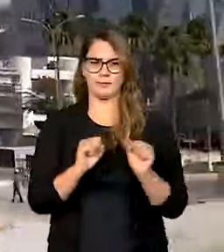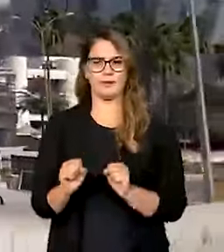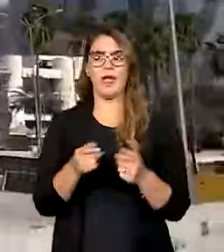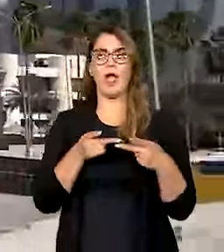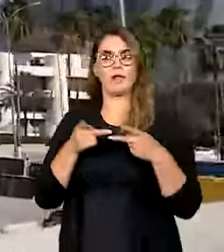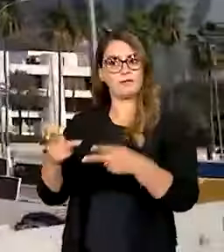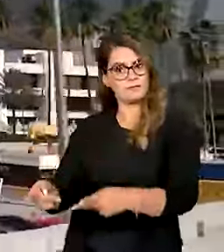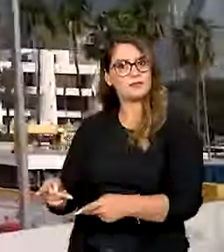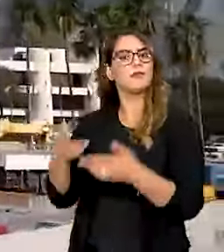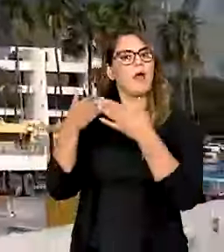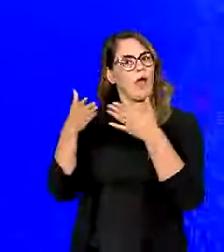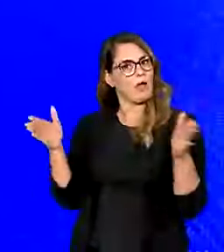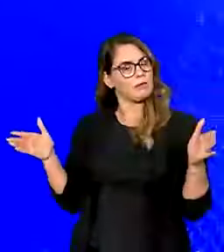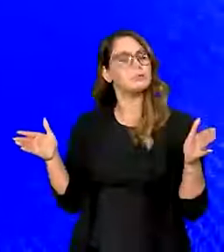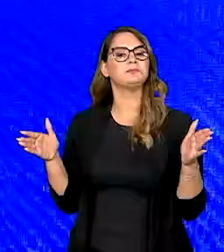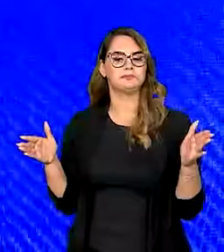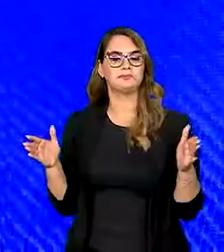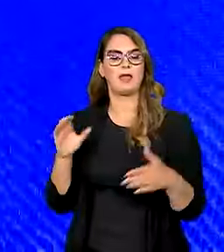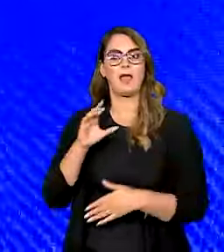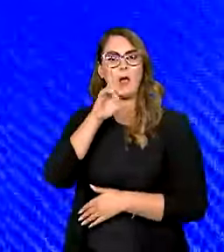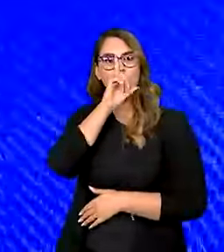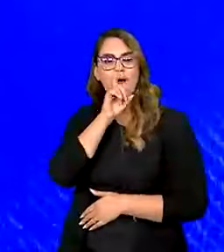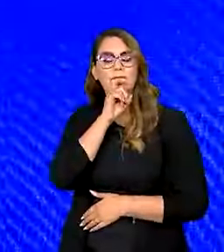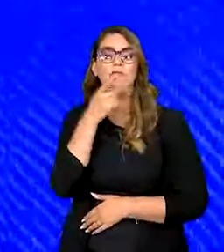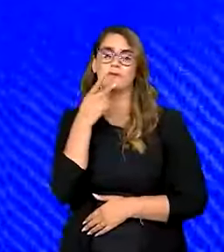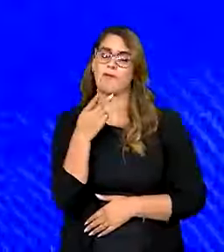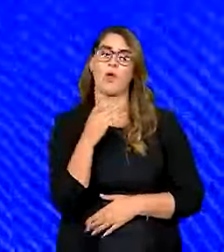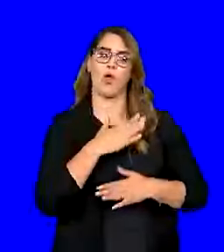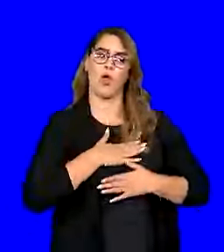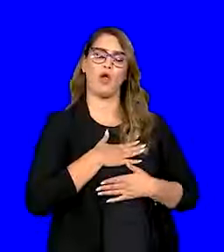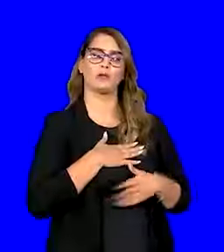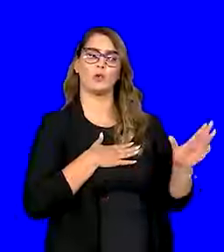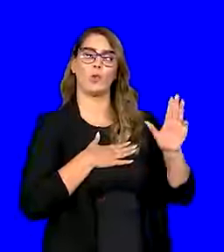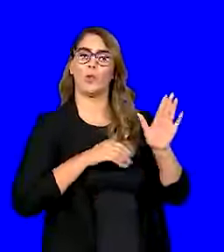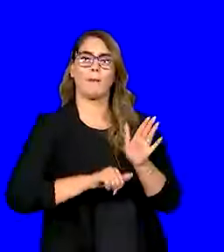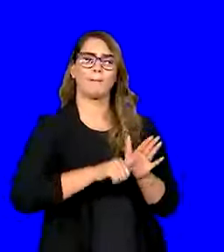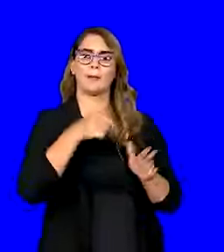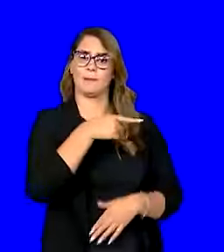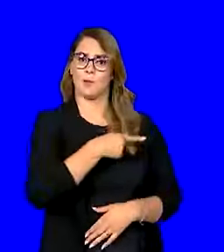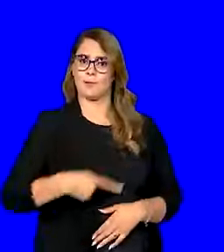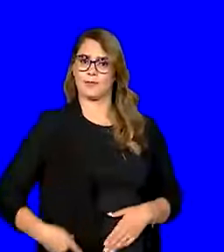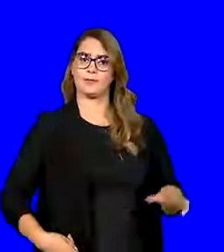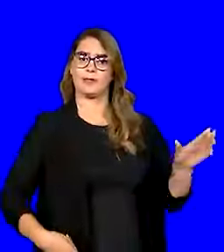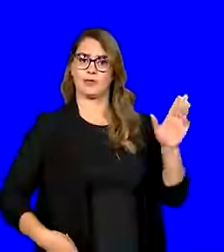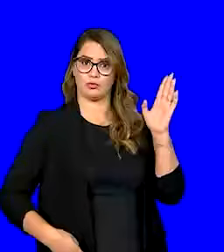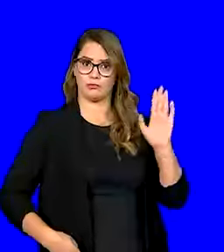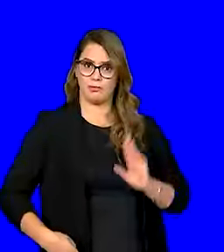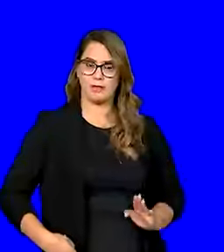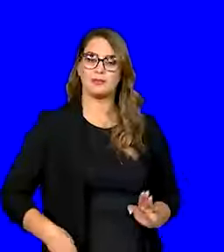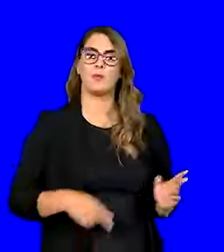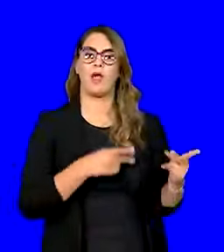visita realmente abriu portas. O emir do Catar aprecia muito o fato de Lula ter sido o primeiro presidente brasileiro a visitar o país